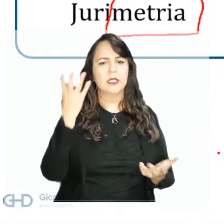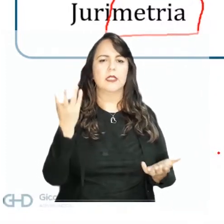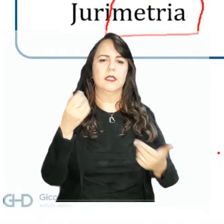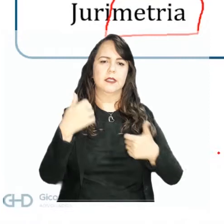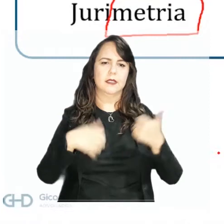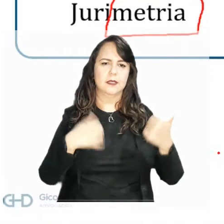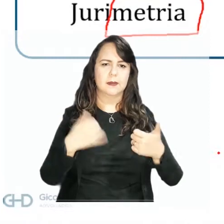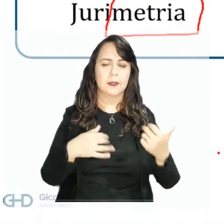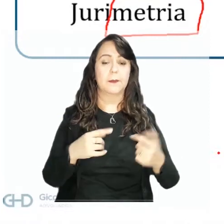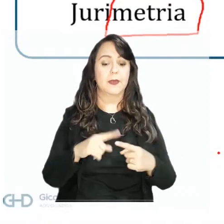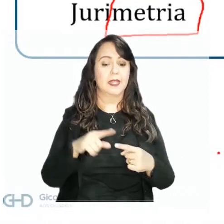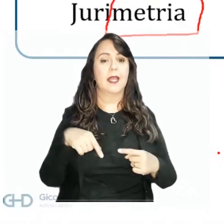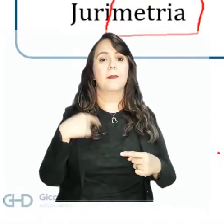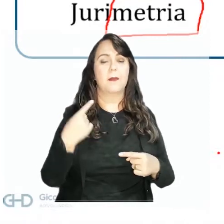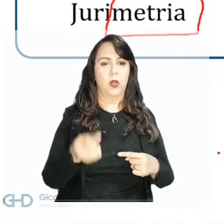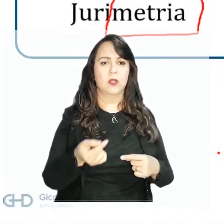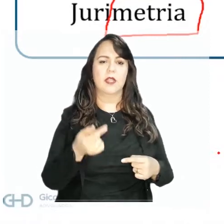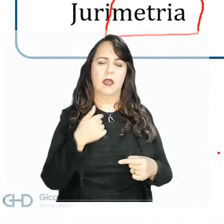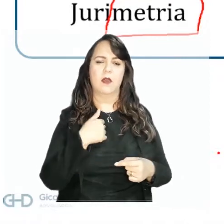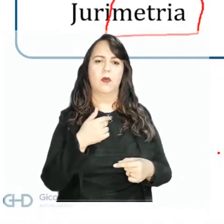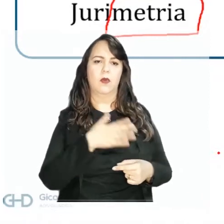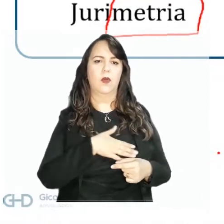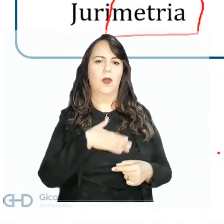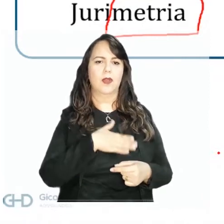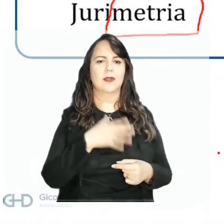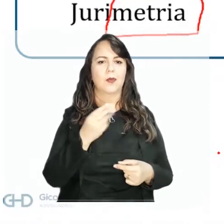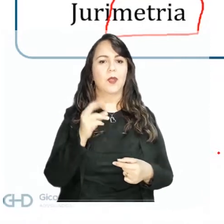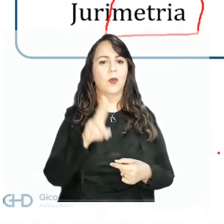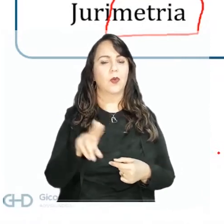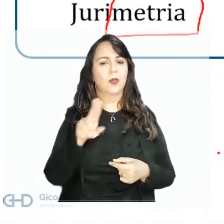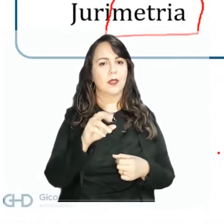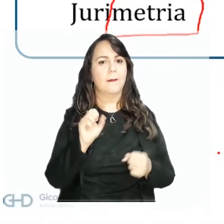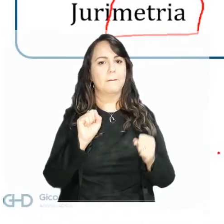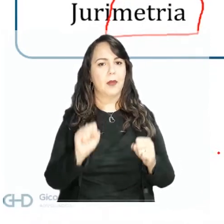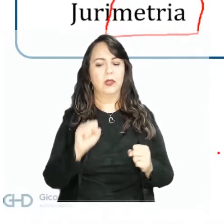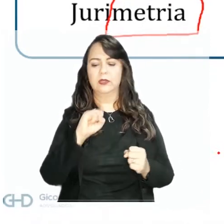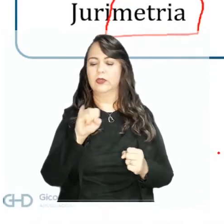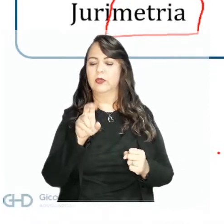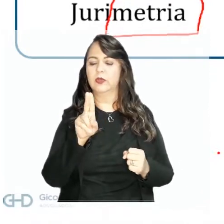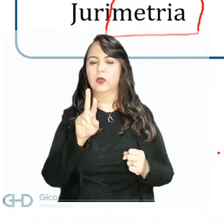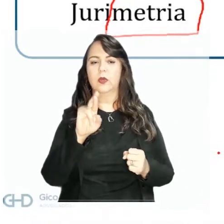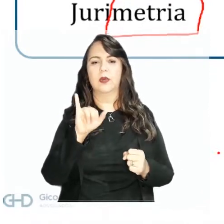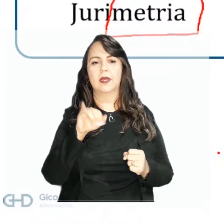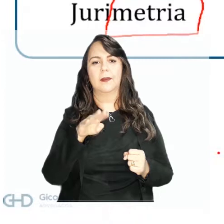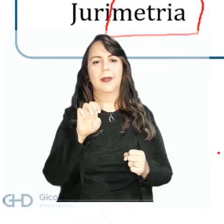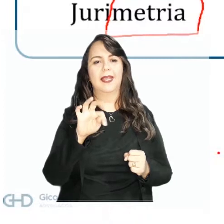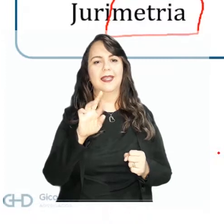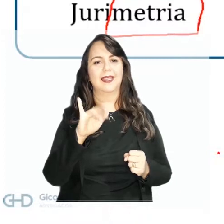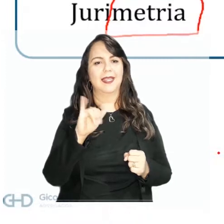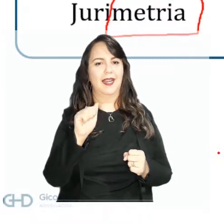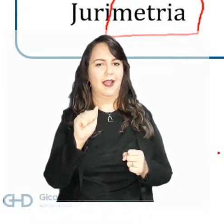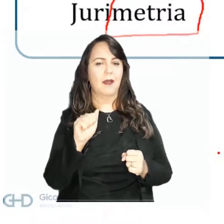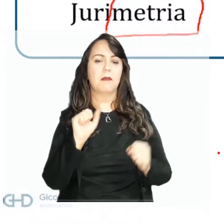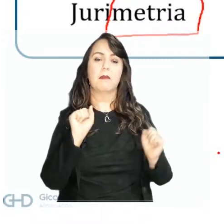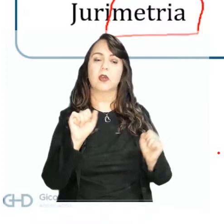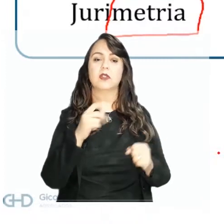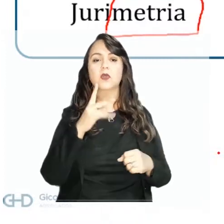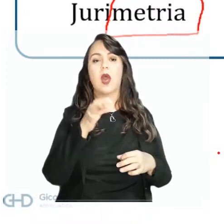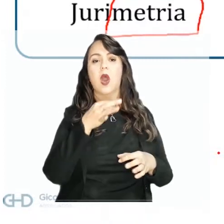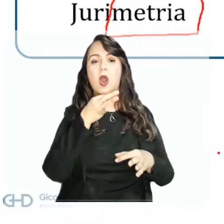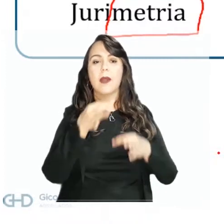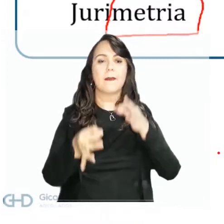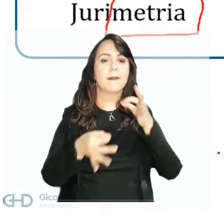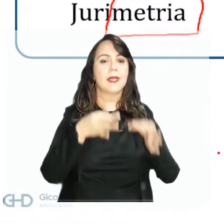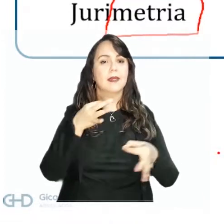complementam, eu poderia usar a jurimetria para testar as hipóteses levantadas pela teoria da análise econômica do direito, para ver se a